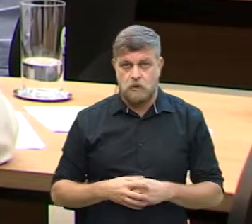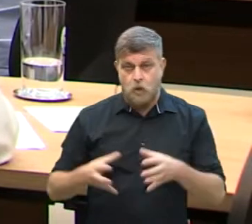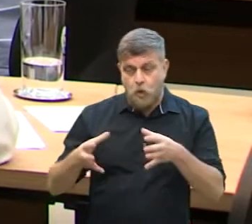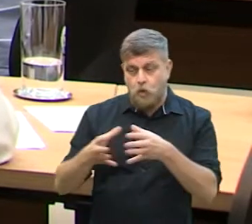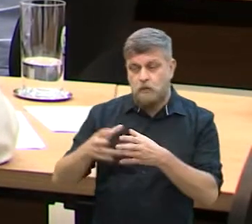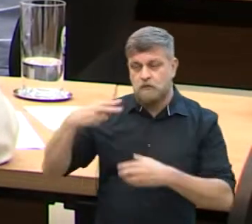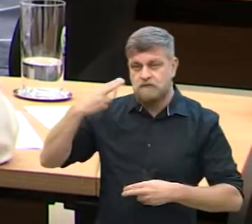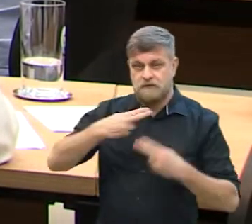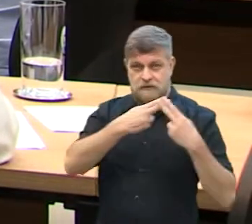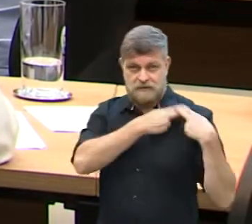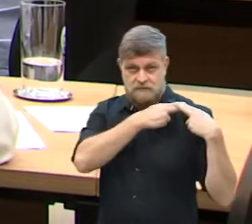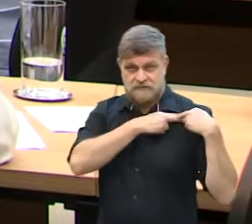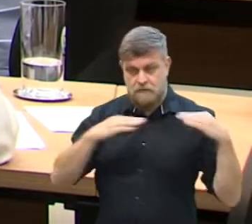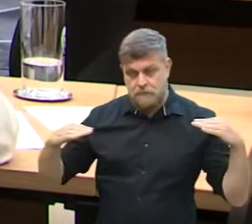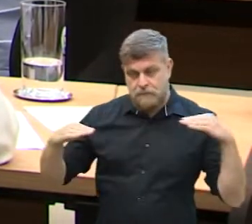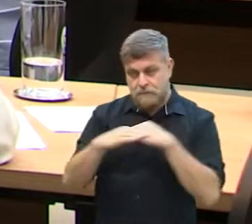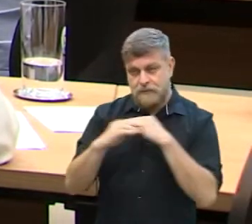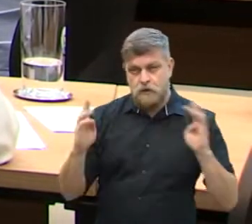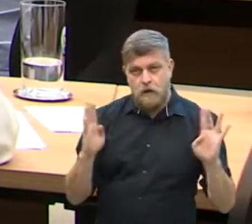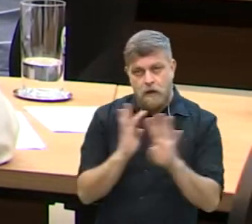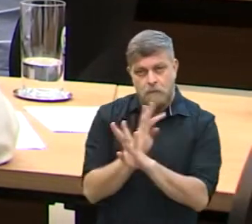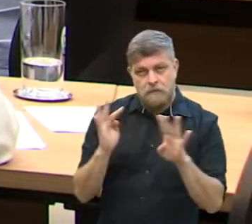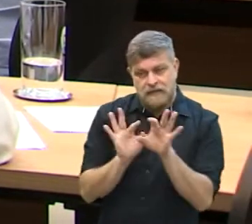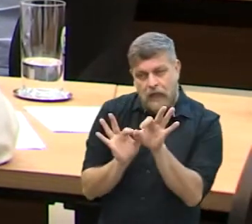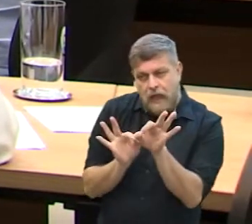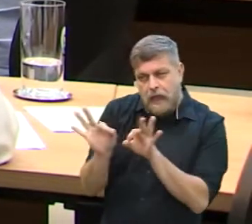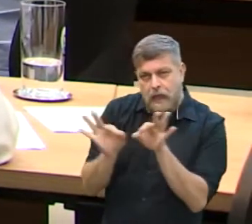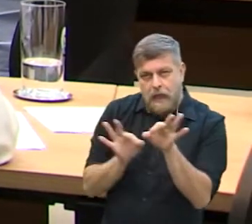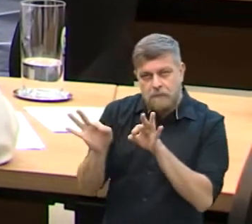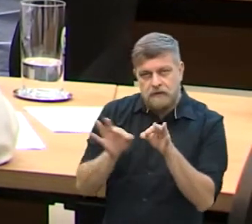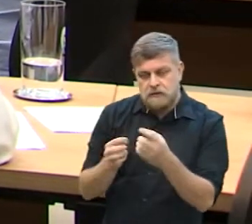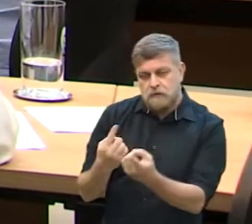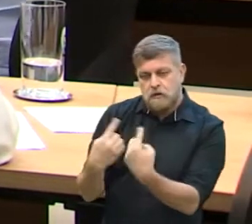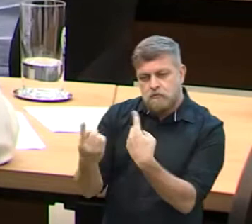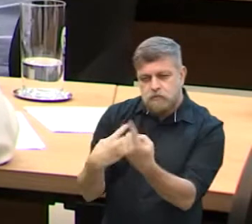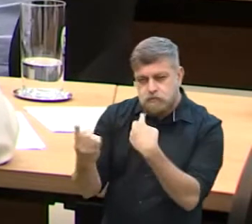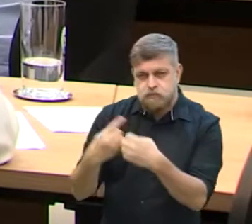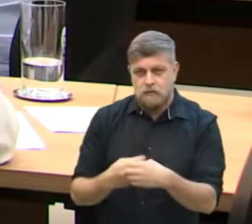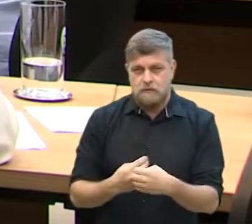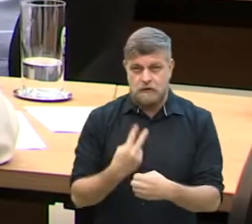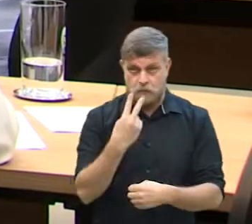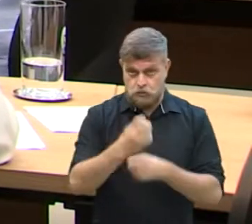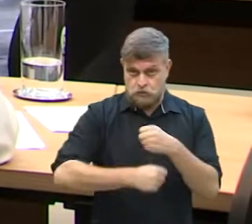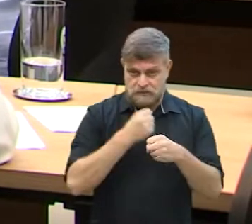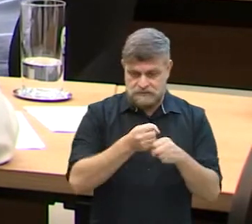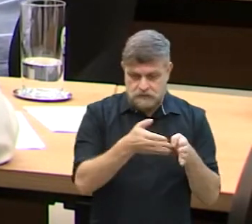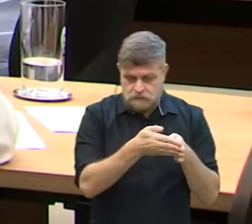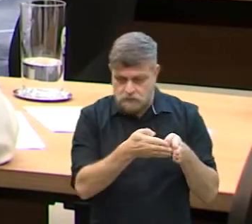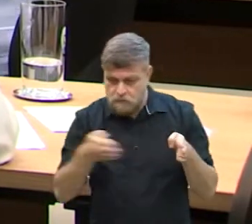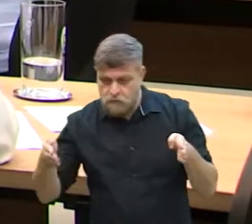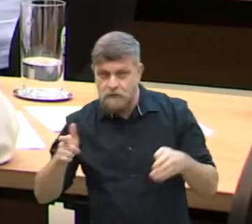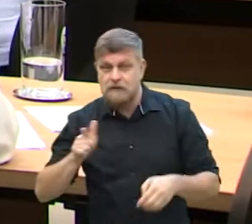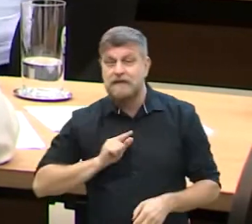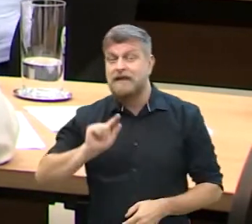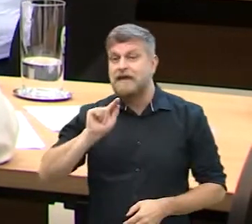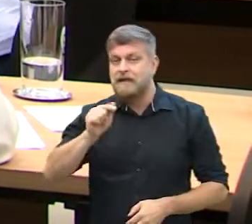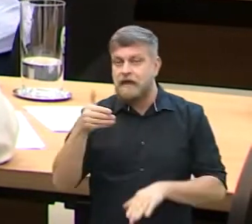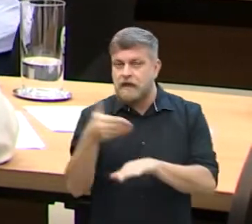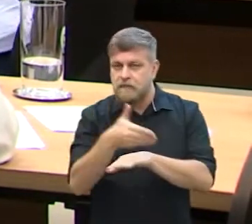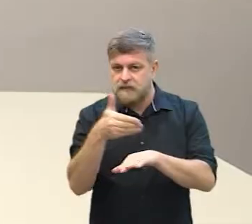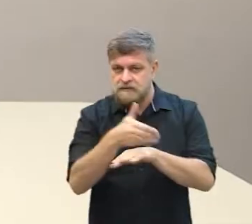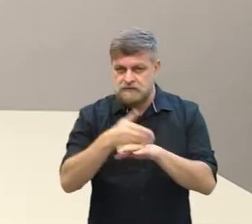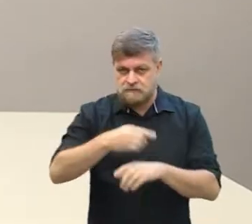A Comissão de Mobilidade Urbana e Planejamento Viário para o biênio 2021-2022 é formada